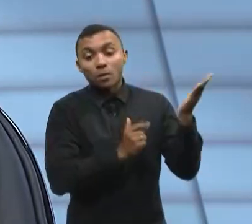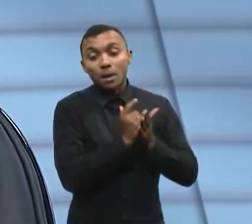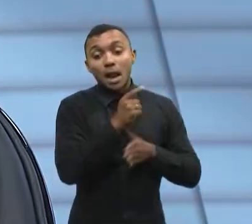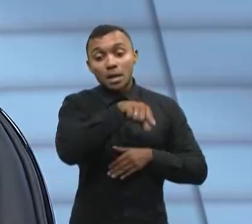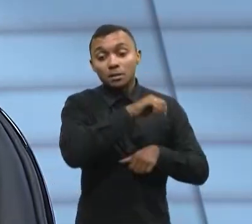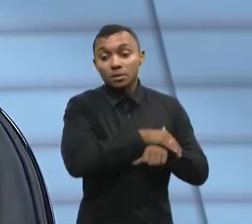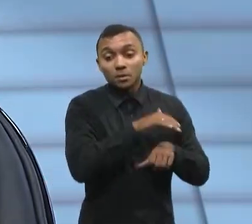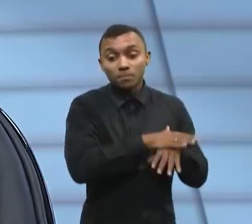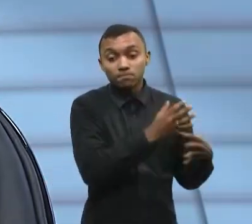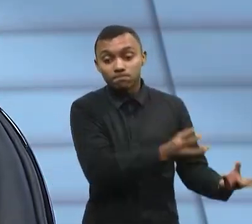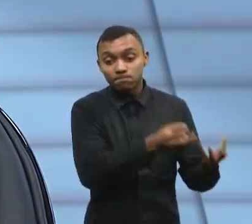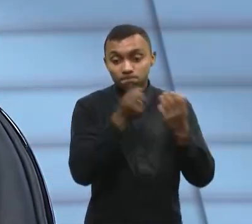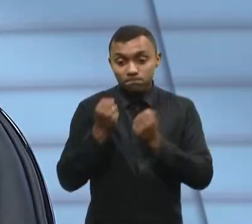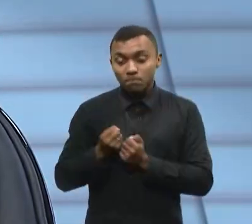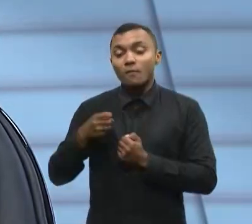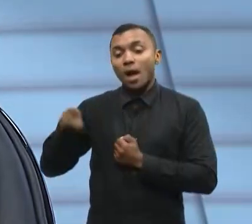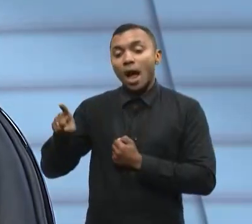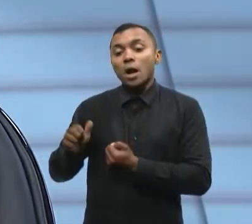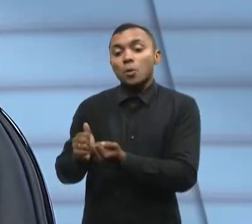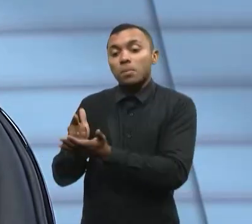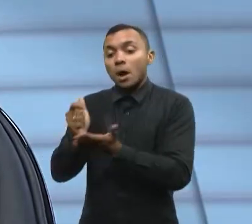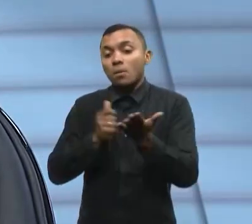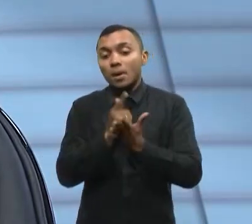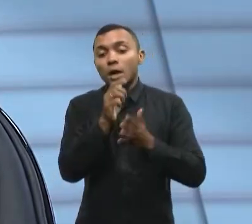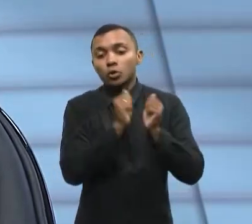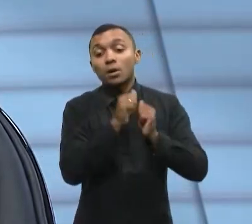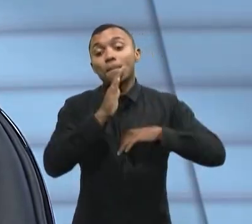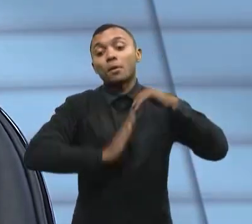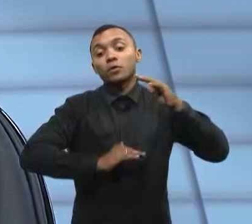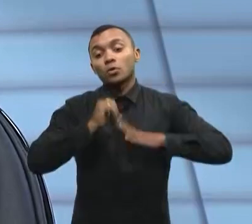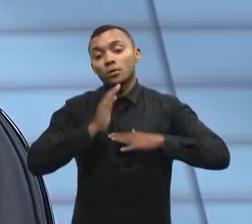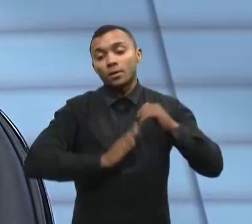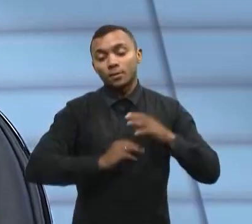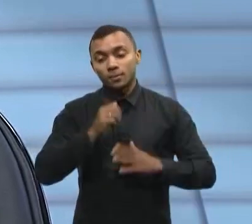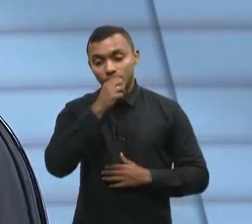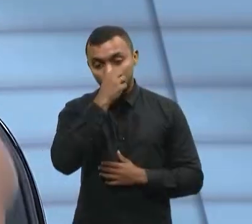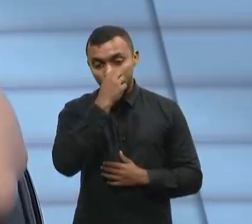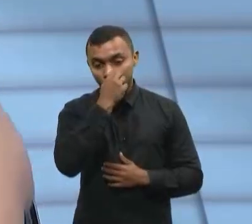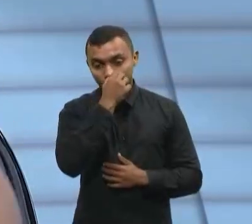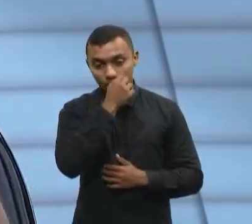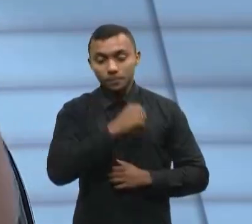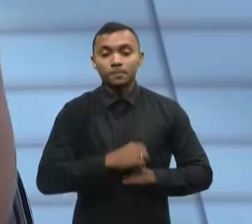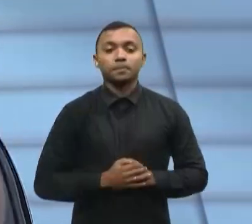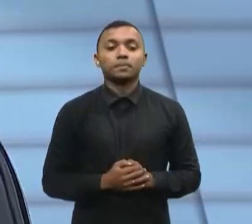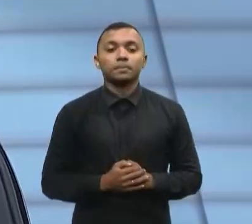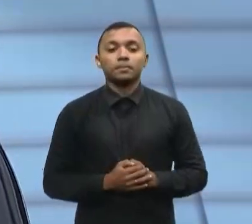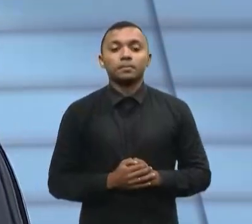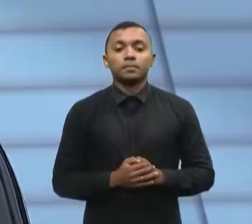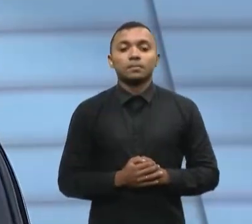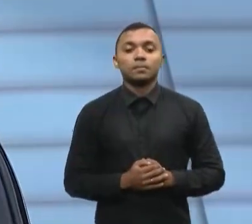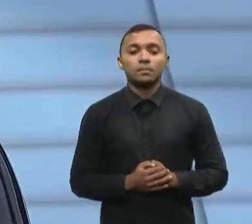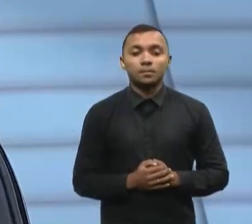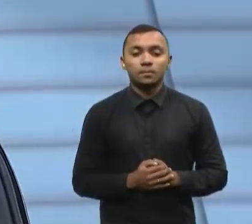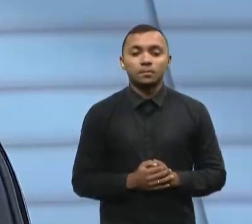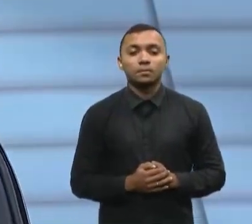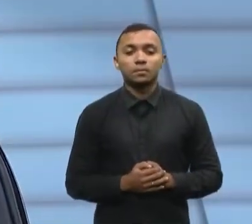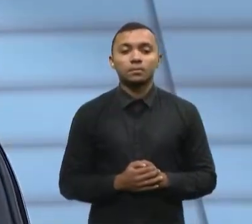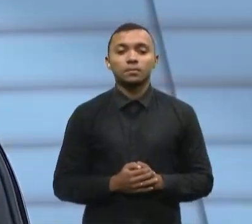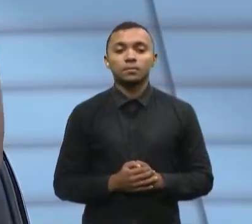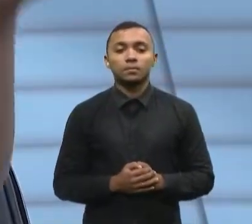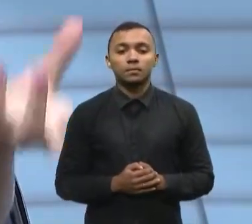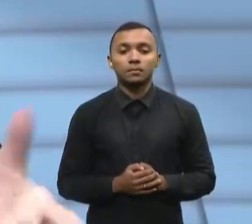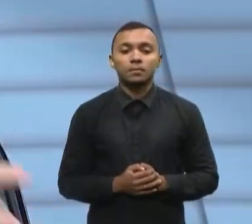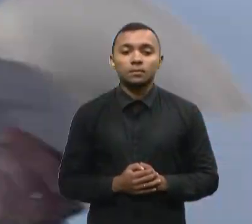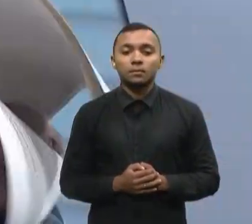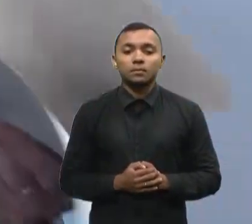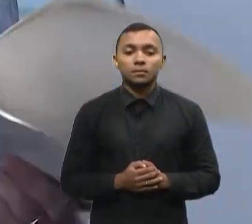compras com os terapeutas. É legal, eles conseguem, né? Muito. E aí são ensinados a tirar o saquinho, né? Porque botar